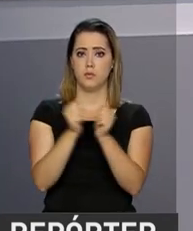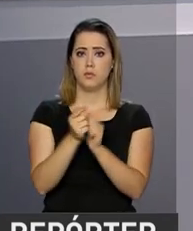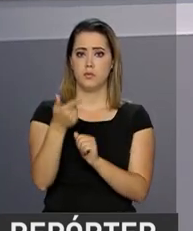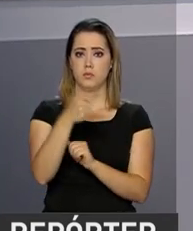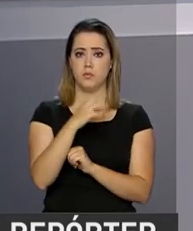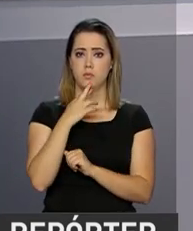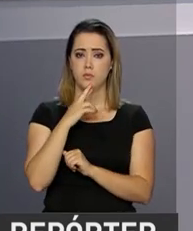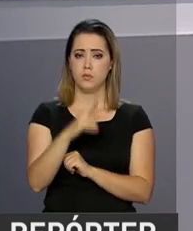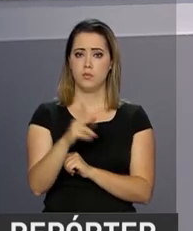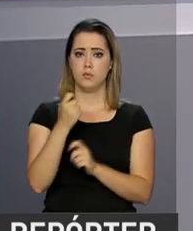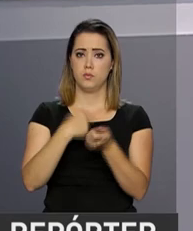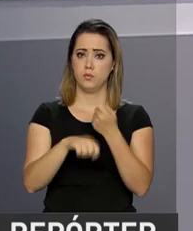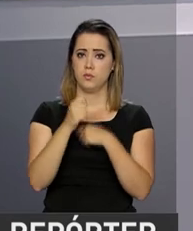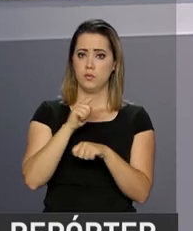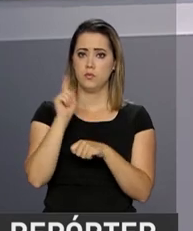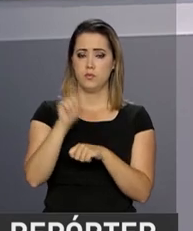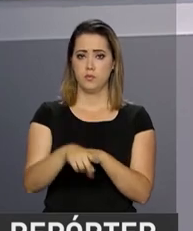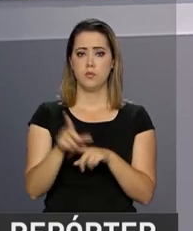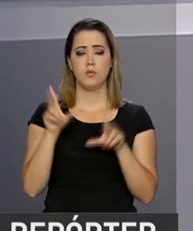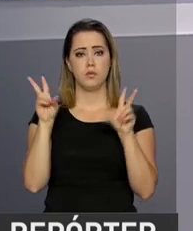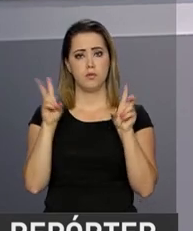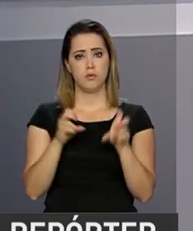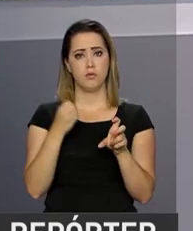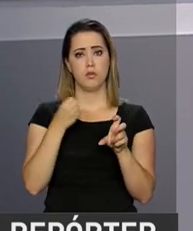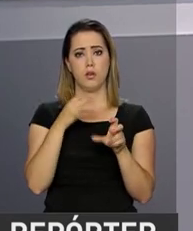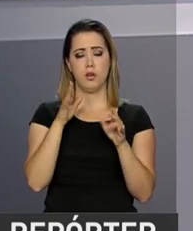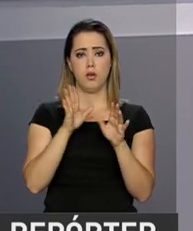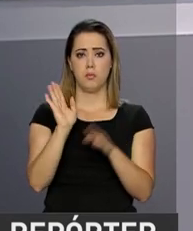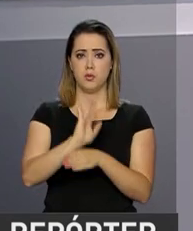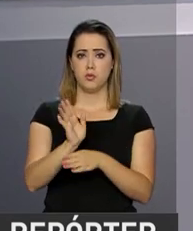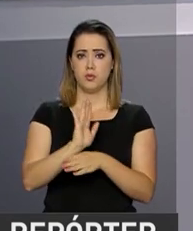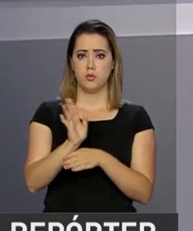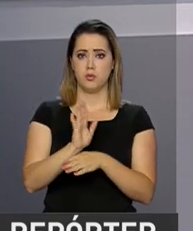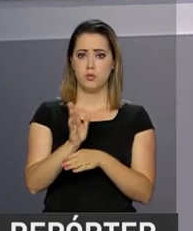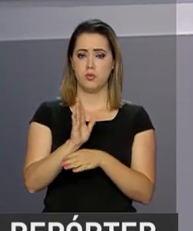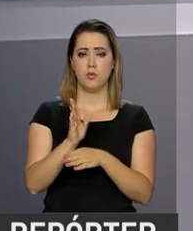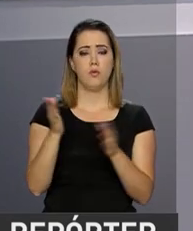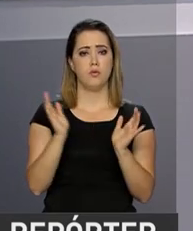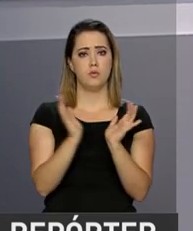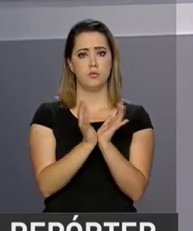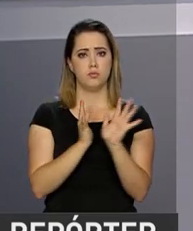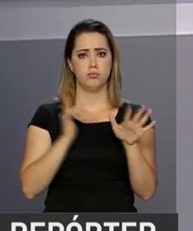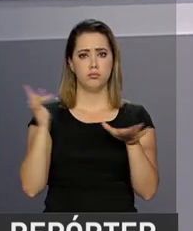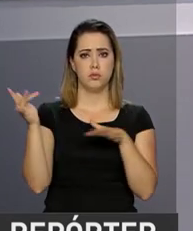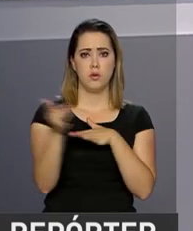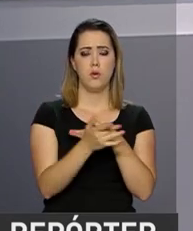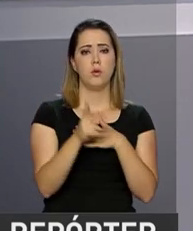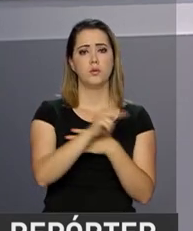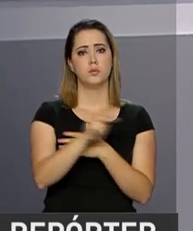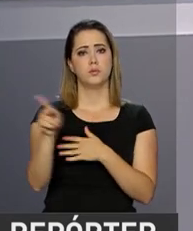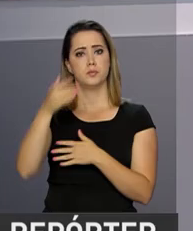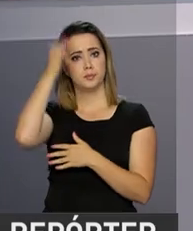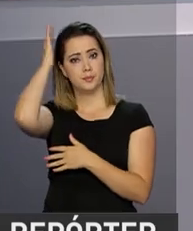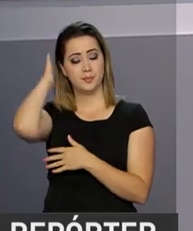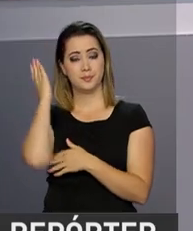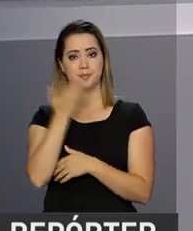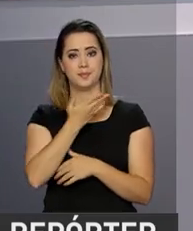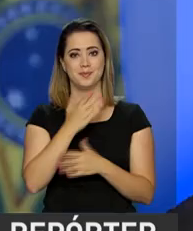com outros bons resultados da economia foi tema de um vídeo publicado nas redes sociais hoje pelo presidente Michel